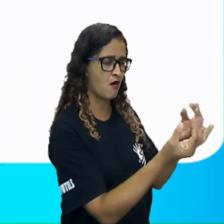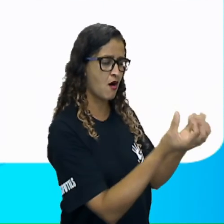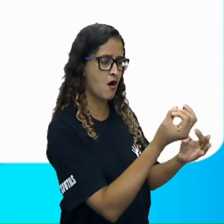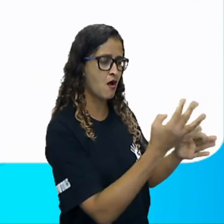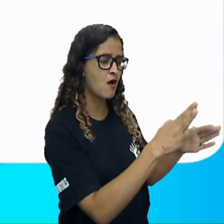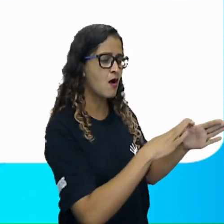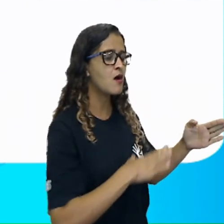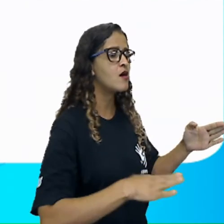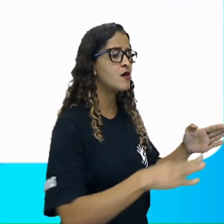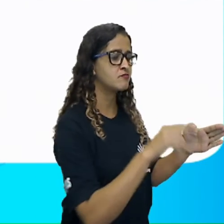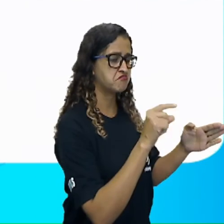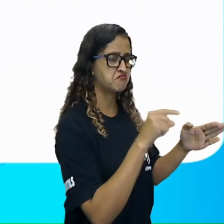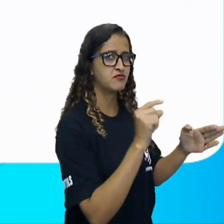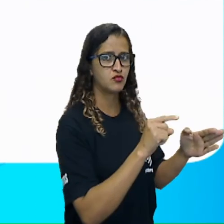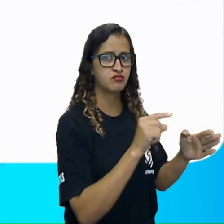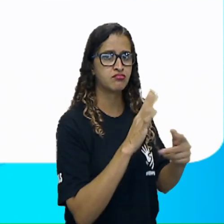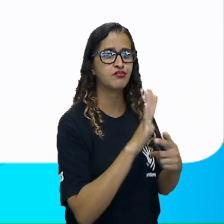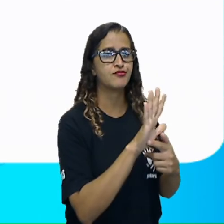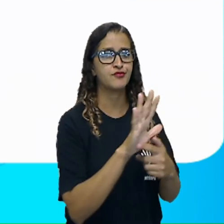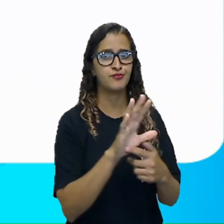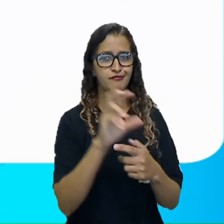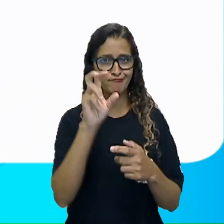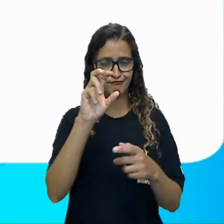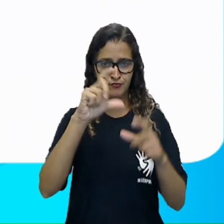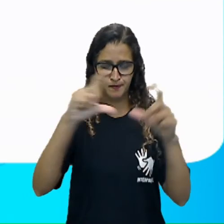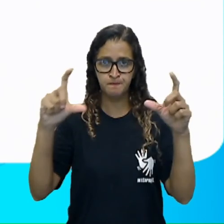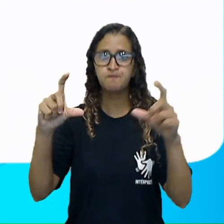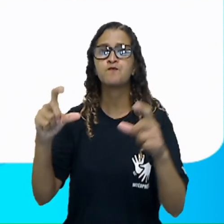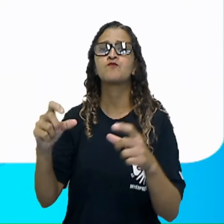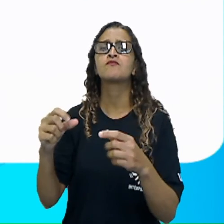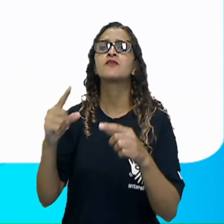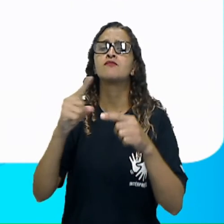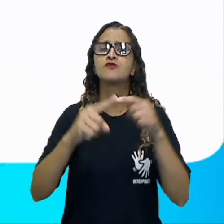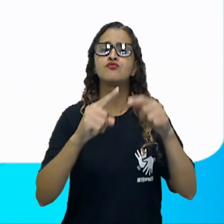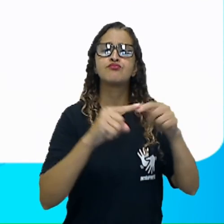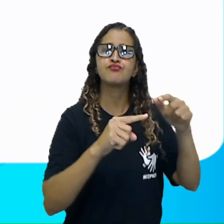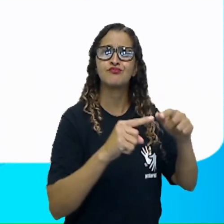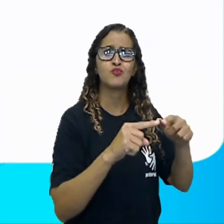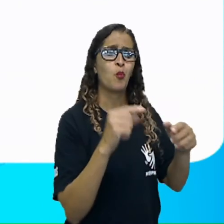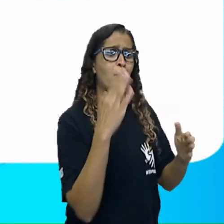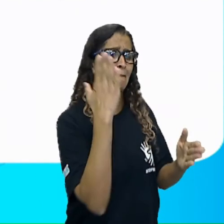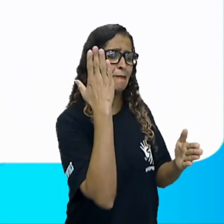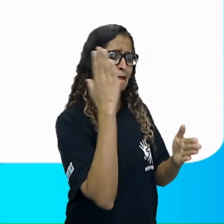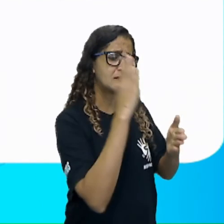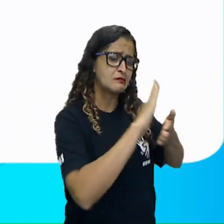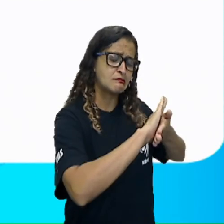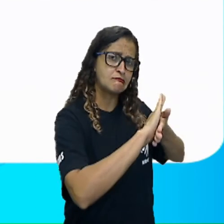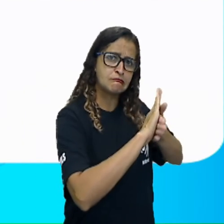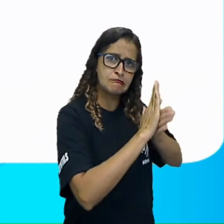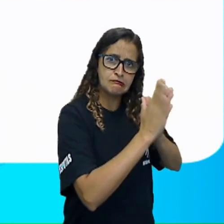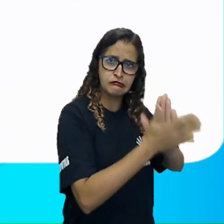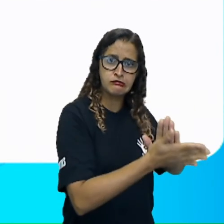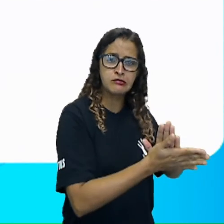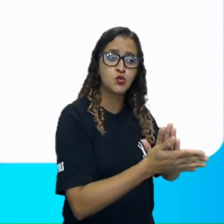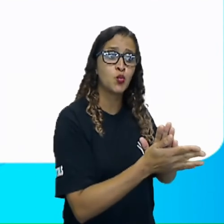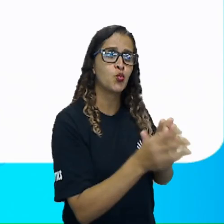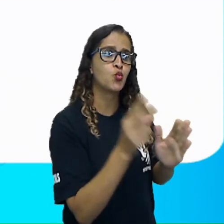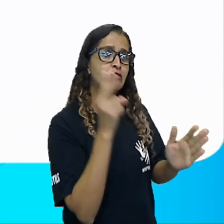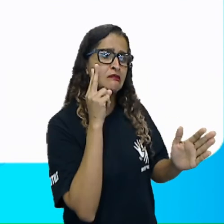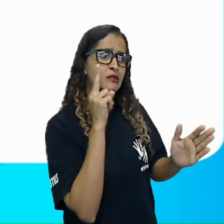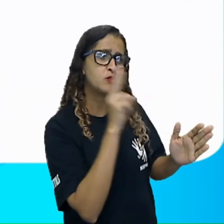tratado no quinto parágrafo. Que tipo de material foi destruído? Segundo o